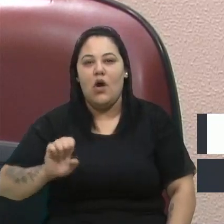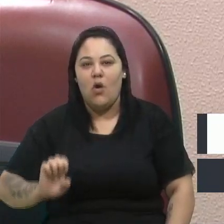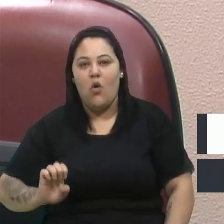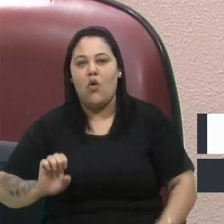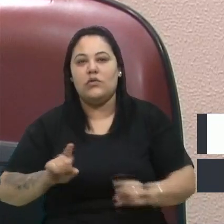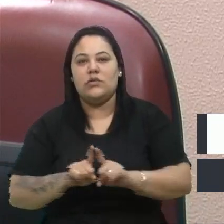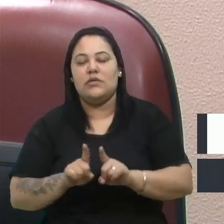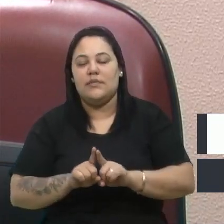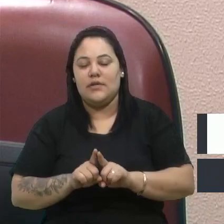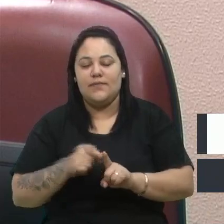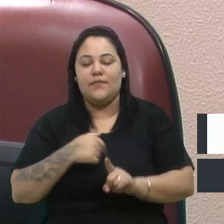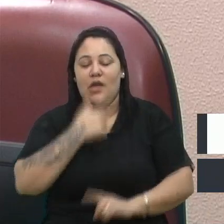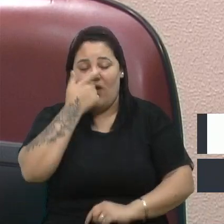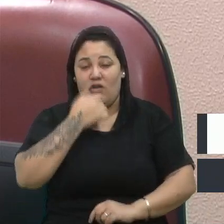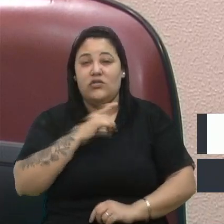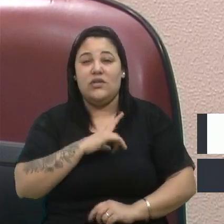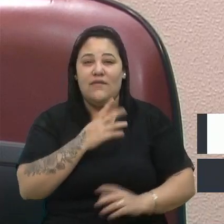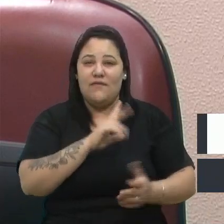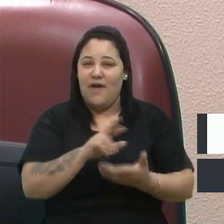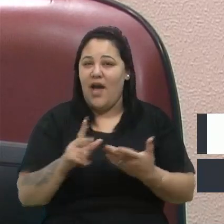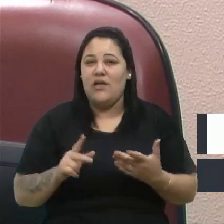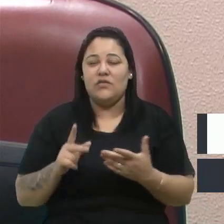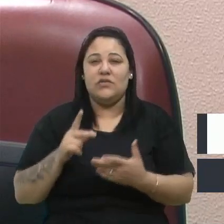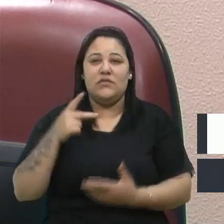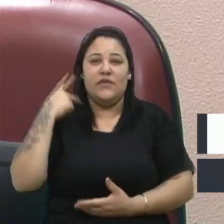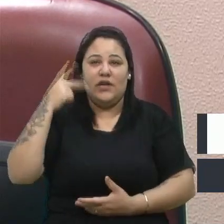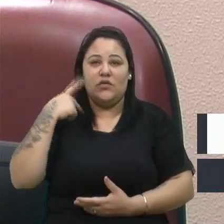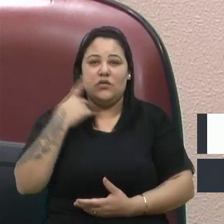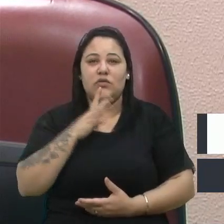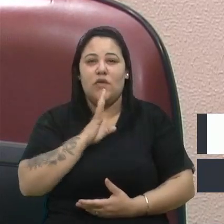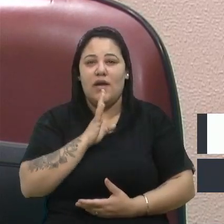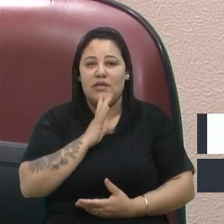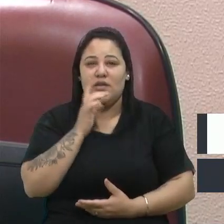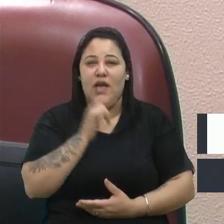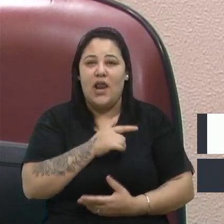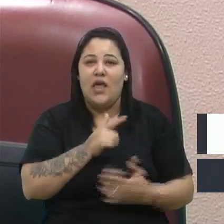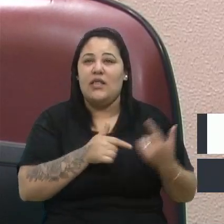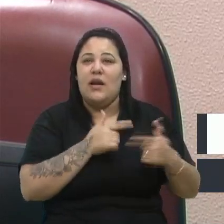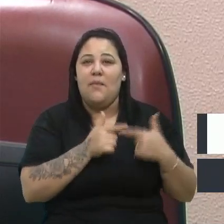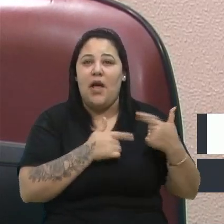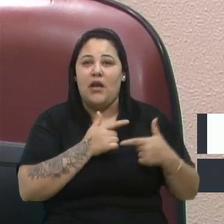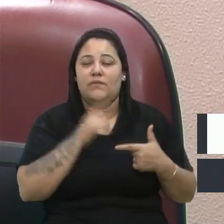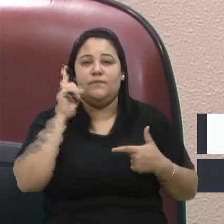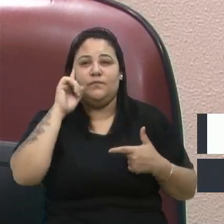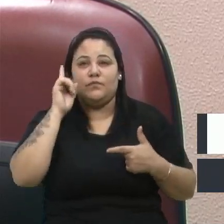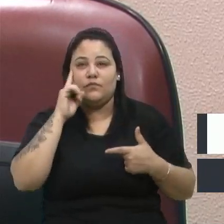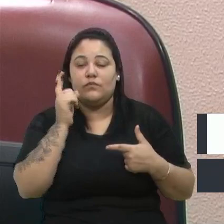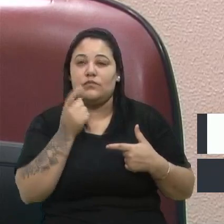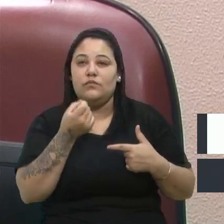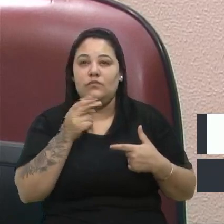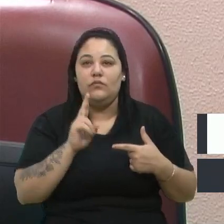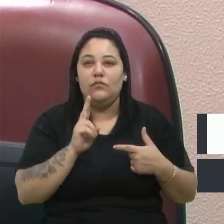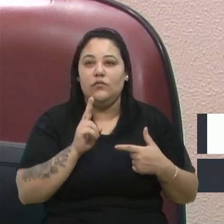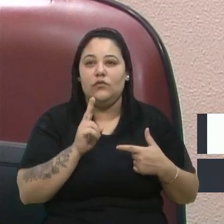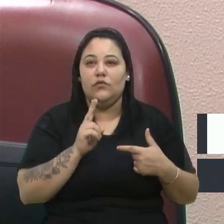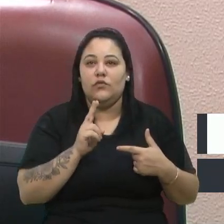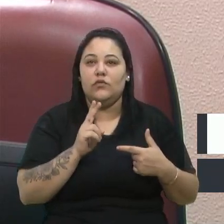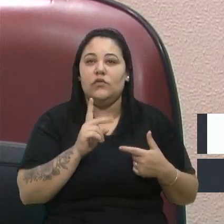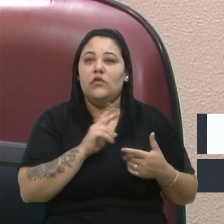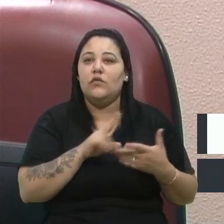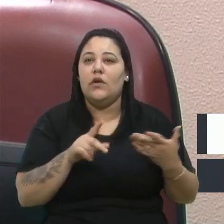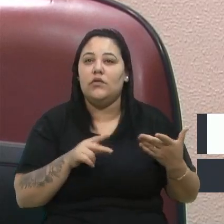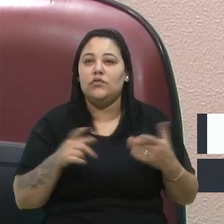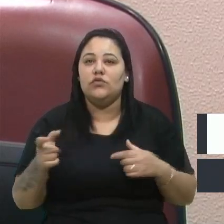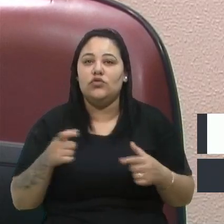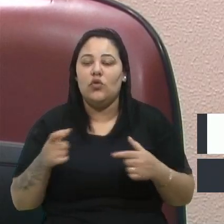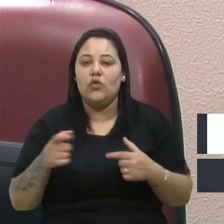que muitos vereadores aqui conhecem que ela trabalha, inclusive, diariamente, ou em vários jogos, principalmente do Esporte